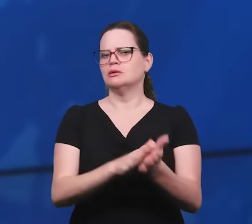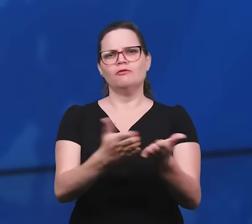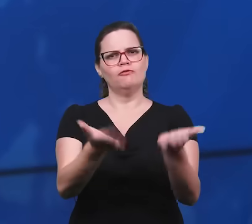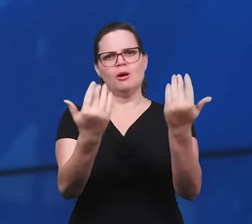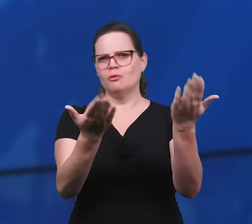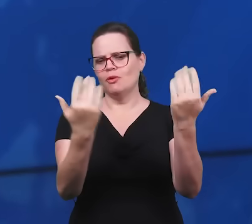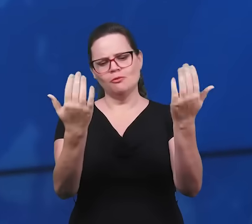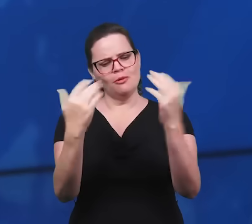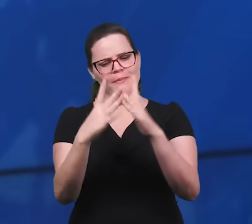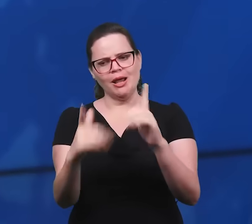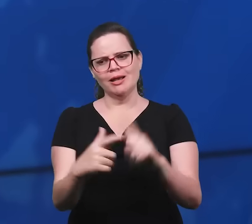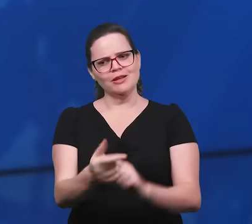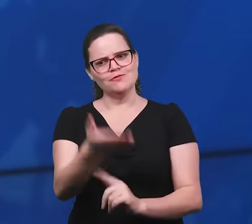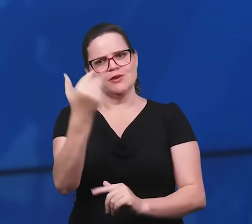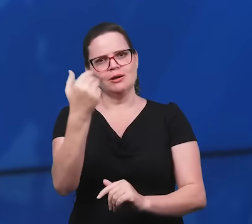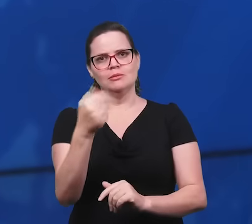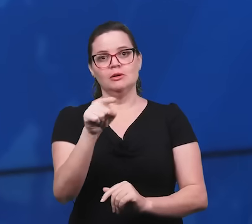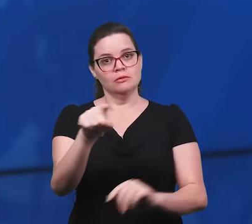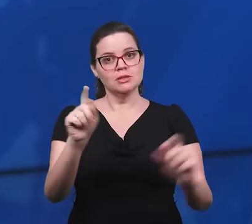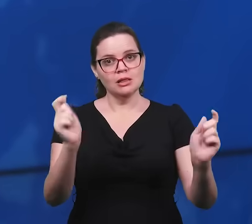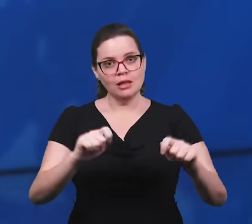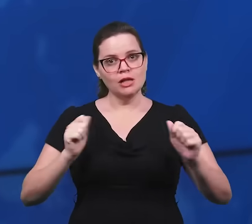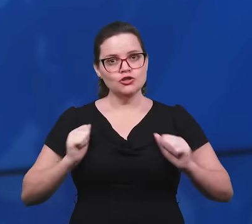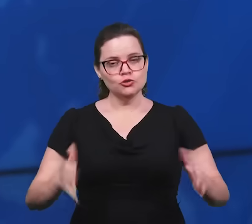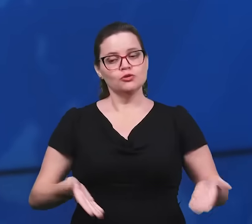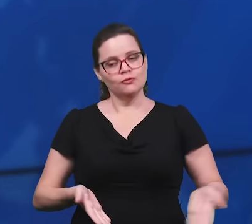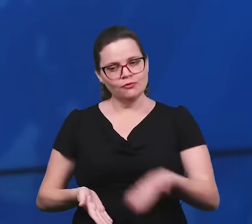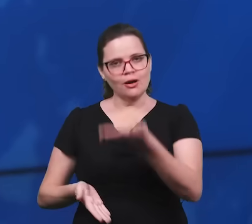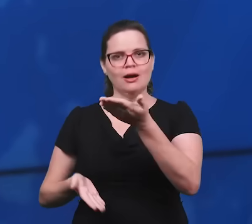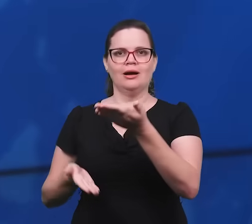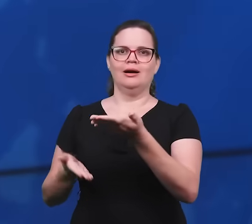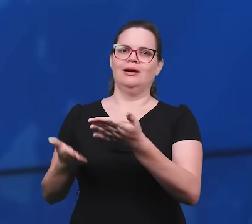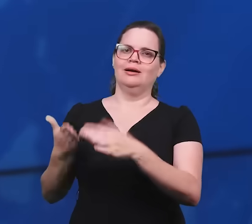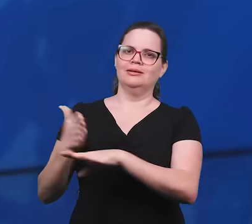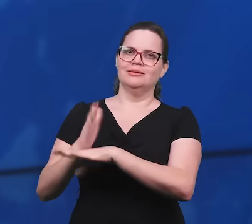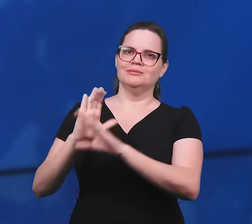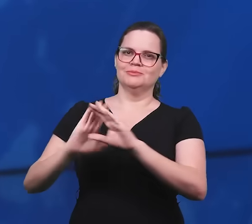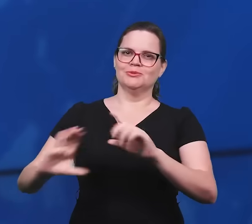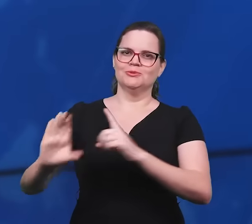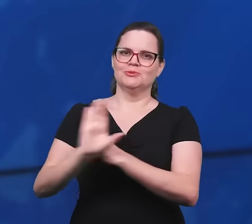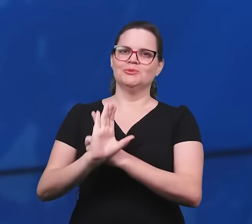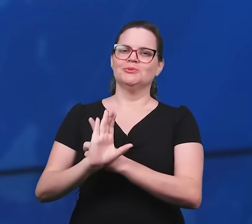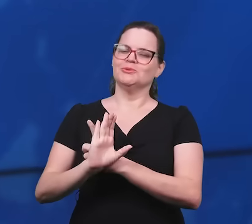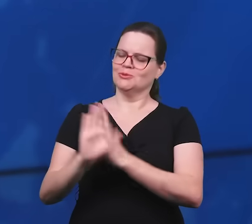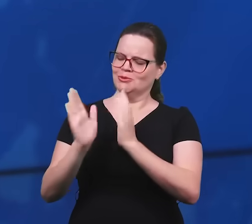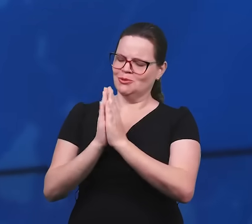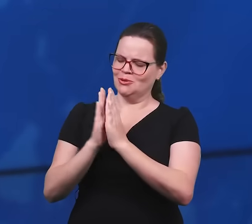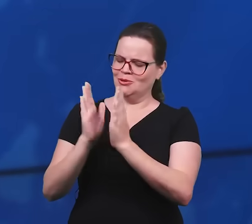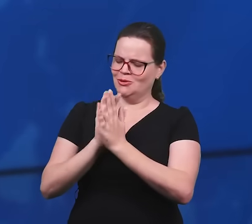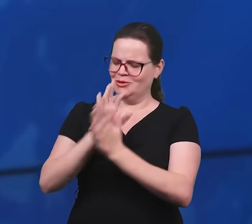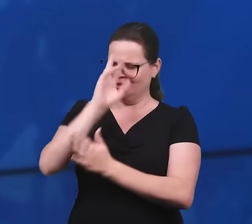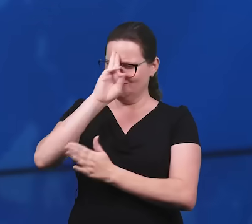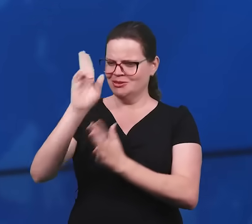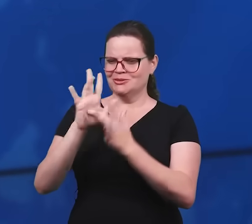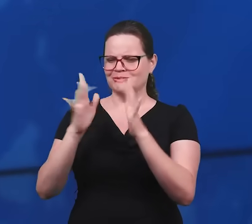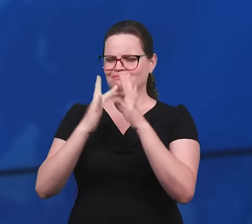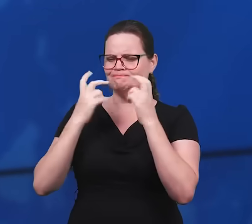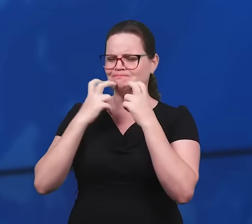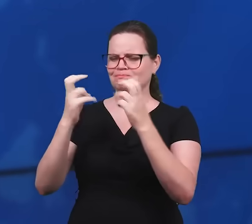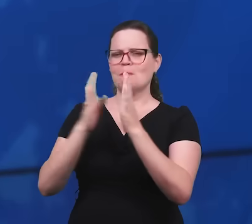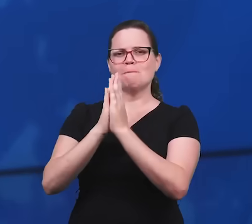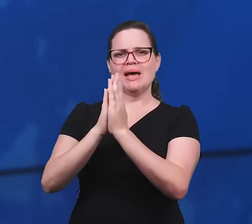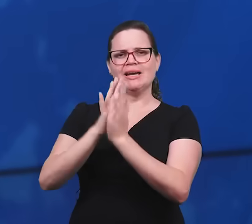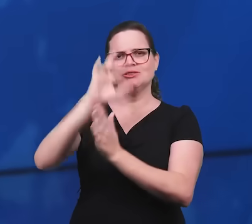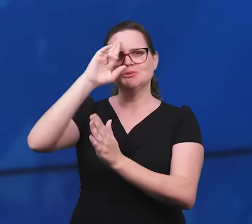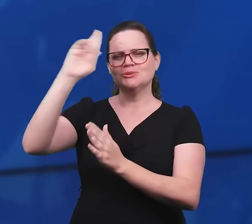porque Ele te chama. Se levante agora. Busque a Jesus. Clame pela presença dEle na